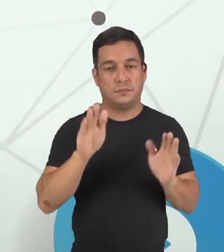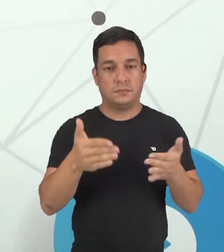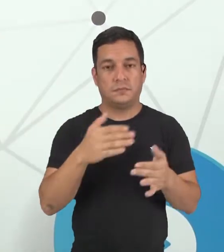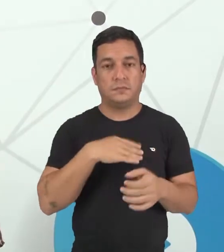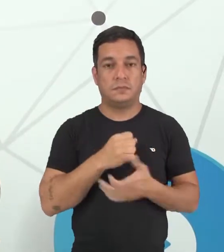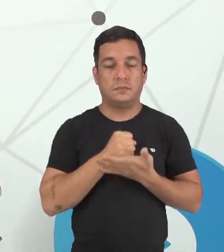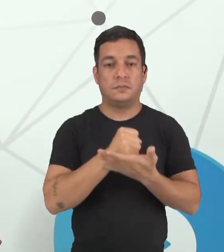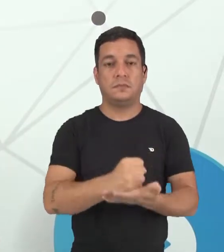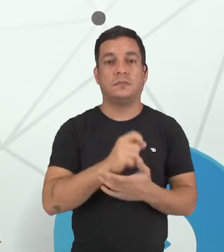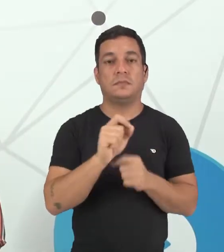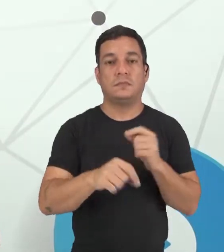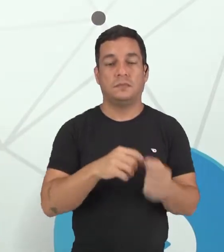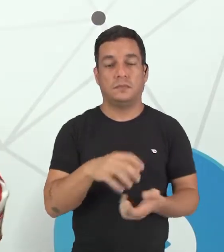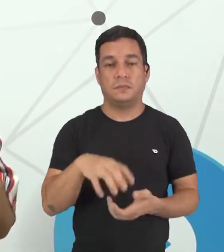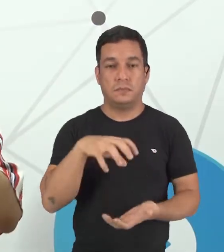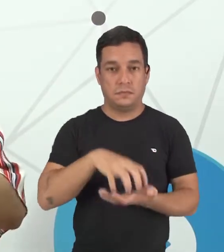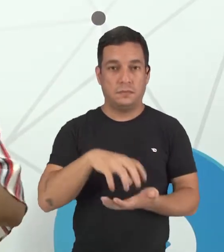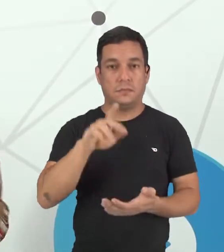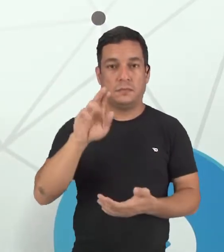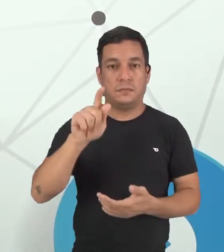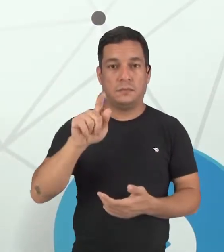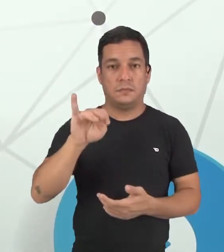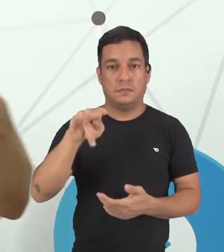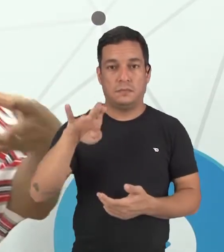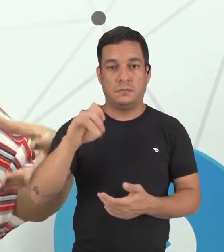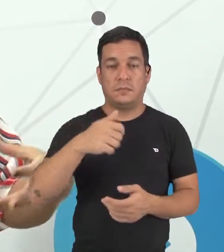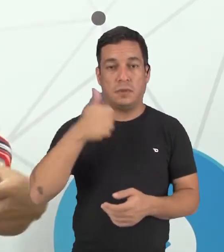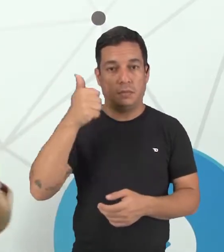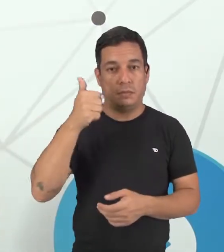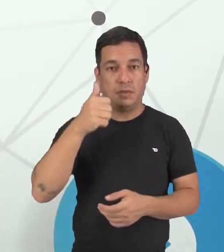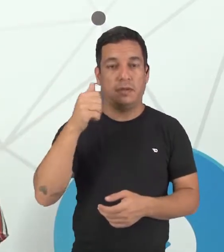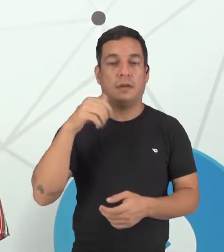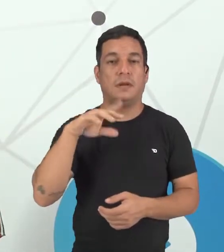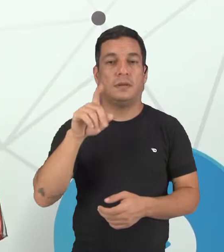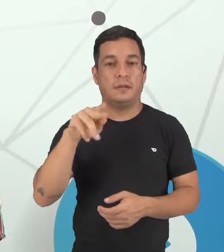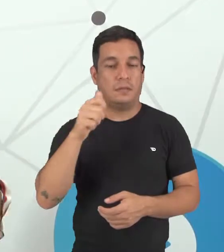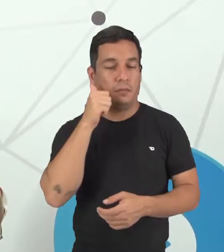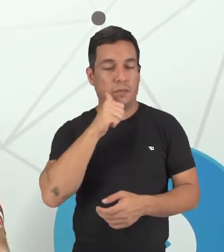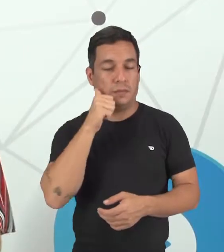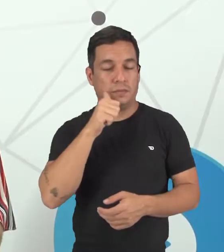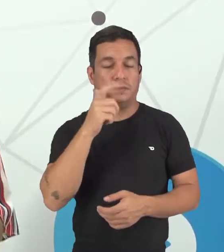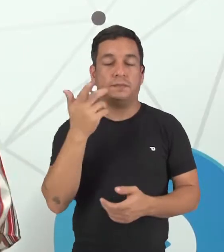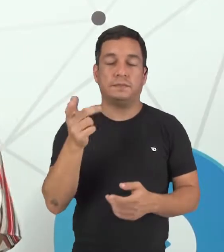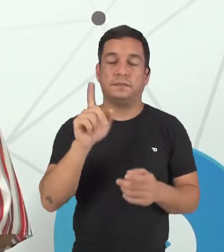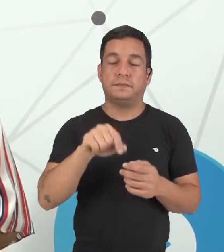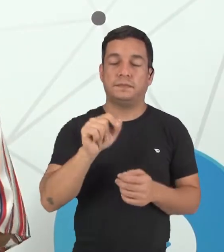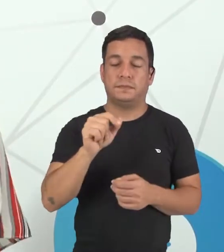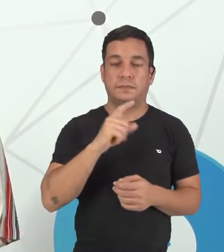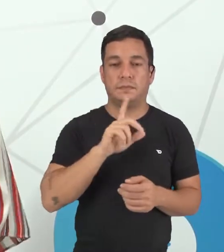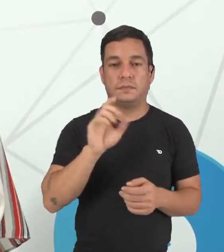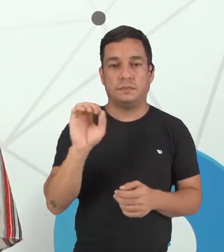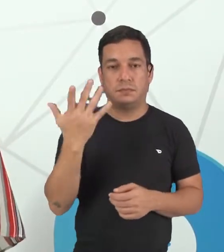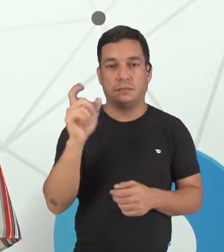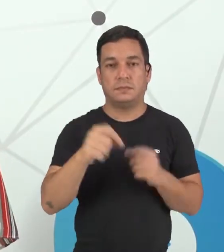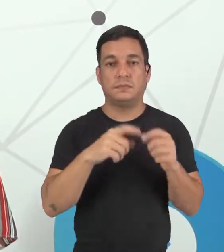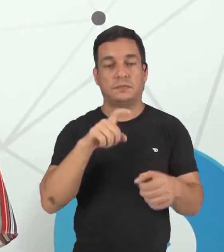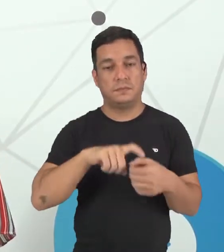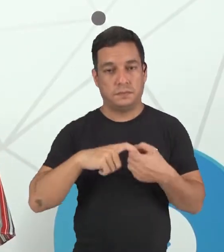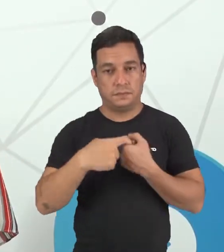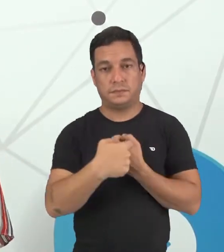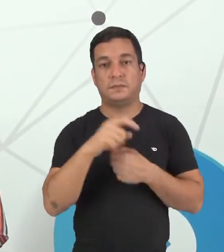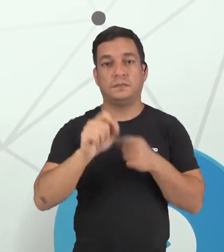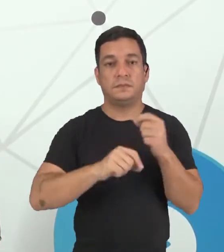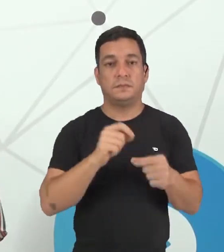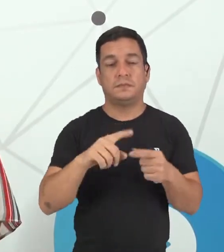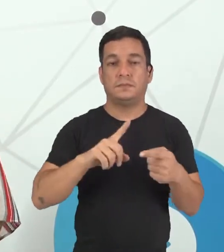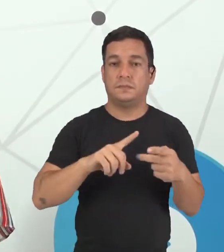com o apoio do Gabinete da Primeira-Dama, e ele aciona toda a rede de proteção. Ele funciona por meio de um termo de cooperação